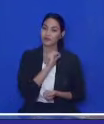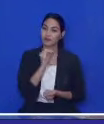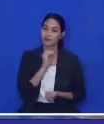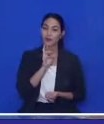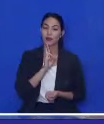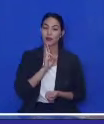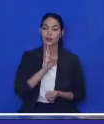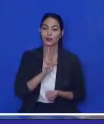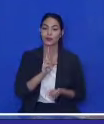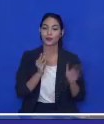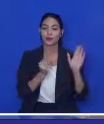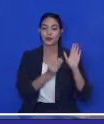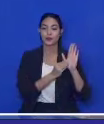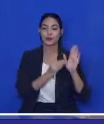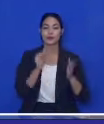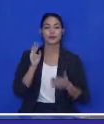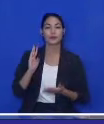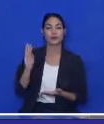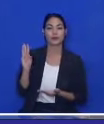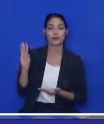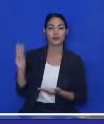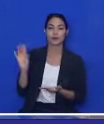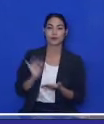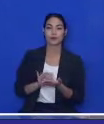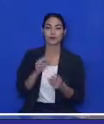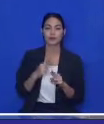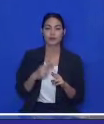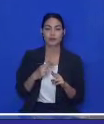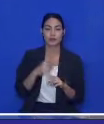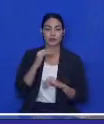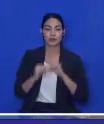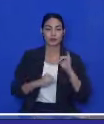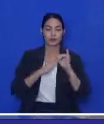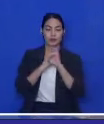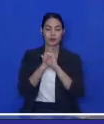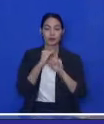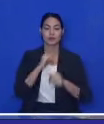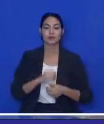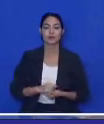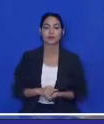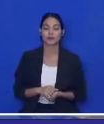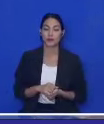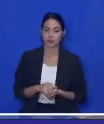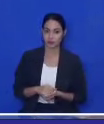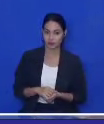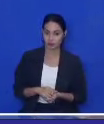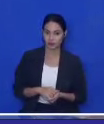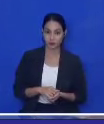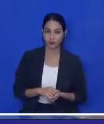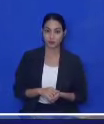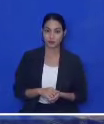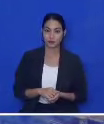apuração, todos os resultados serão publicados na página da Caixa na internet, loterias.caixa.gov.br.